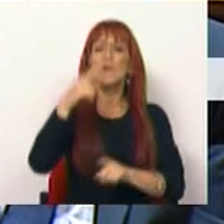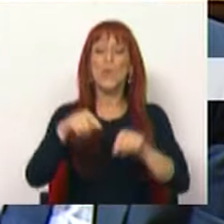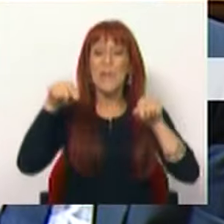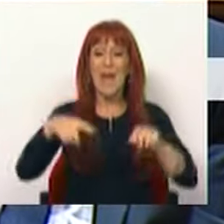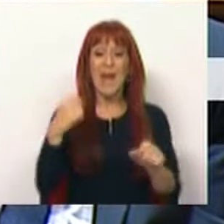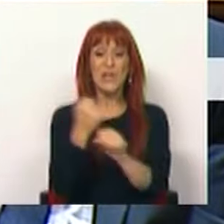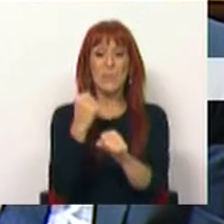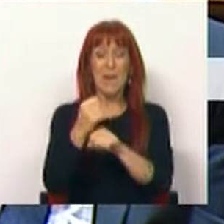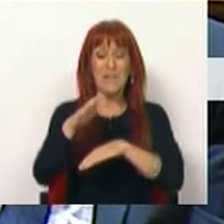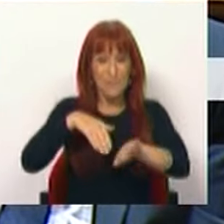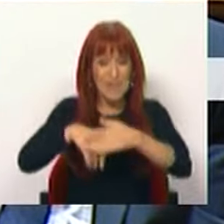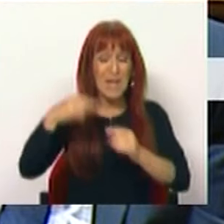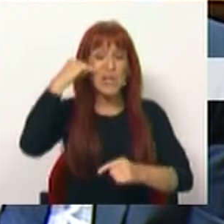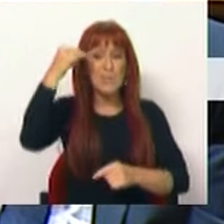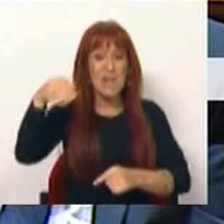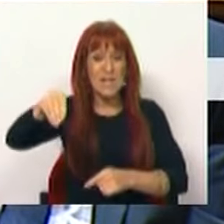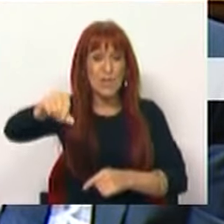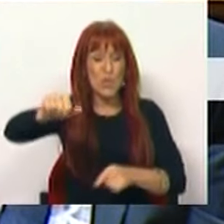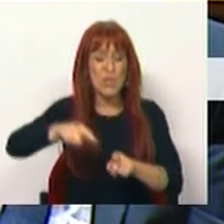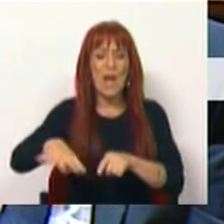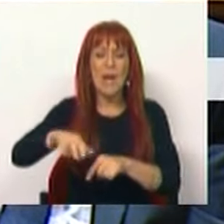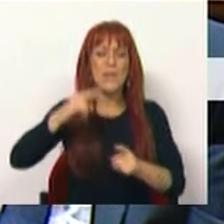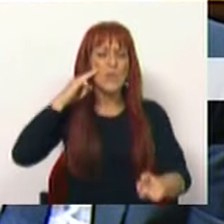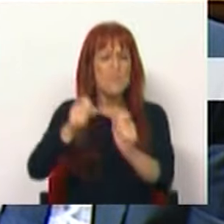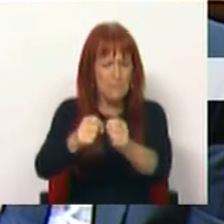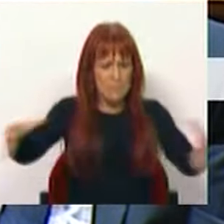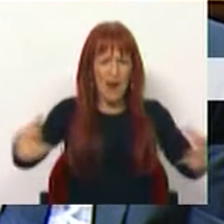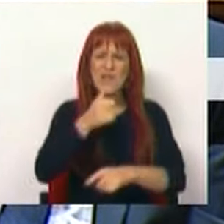que esse trabalho que é preciso fazer na especialidade, no sentido de